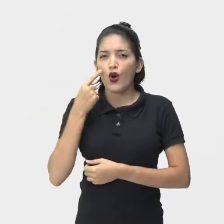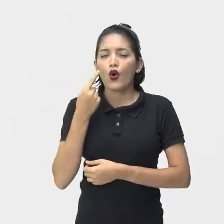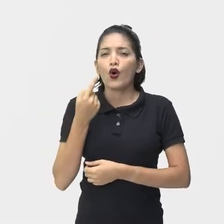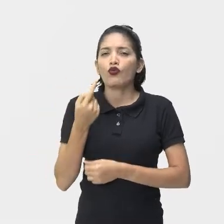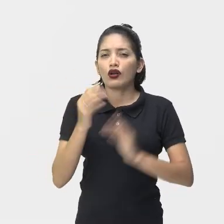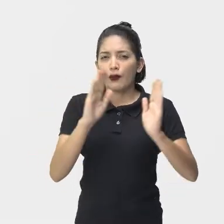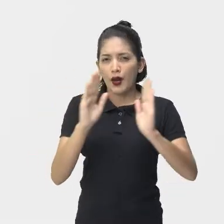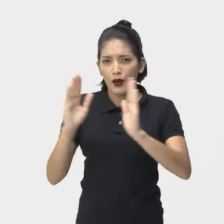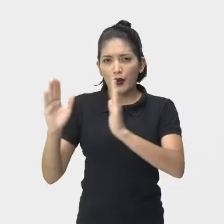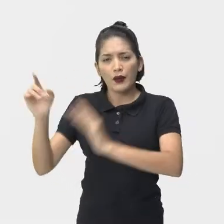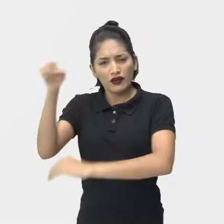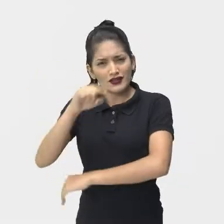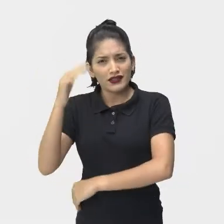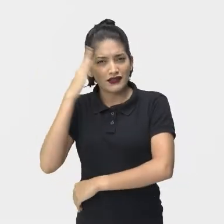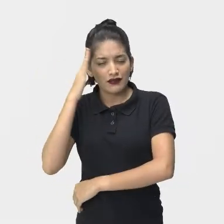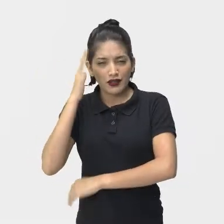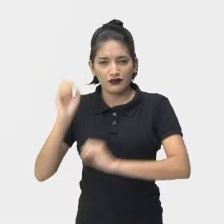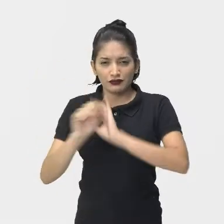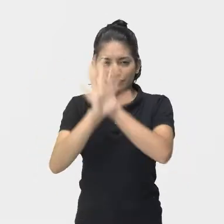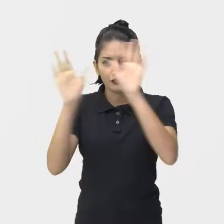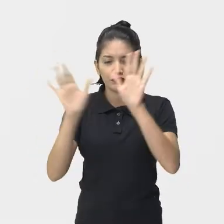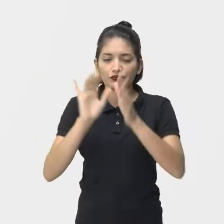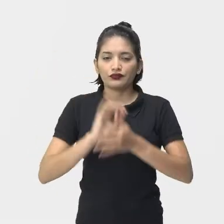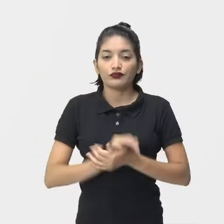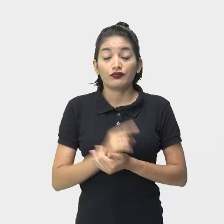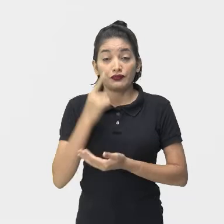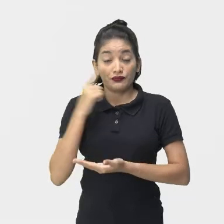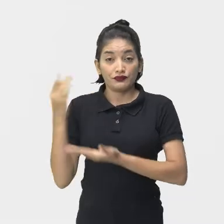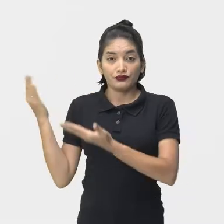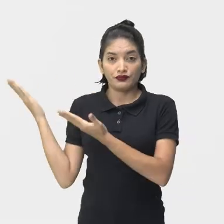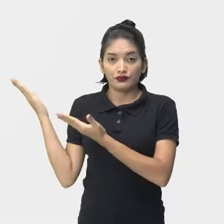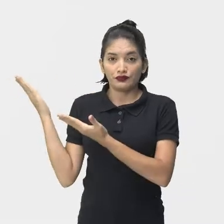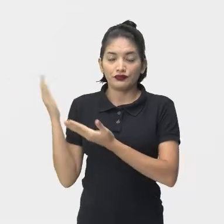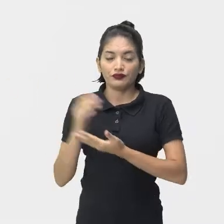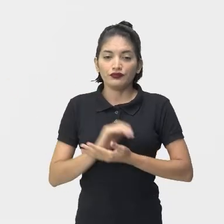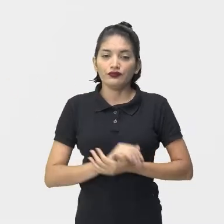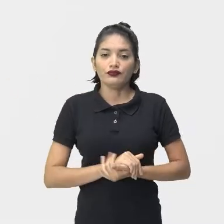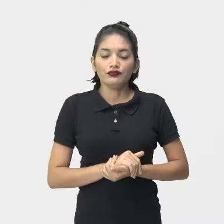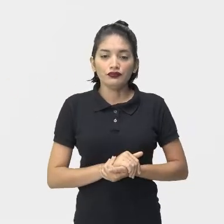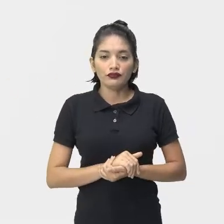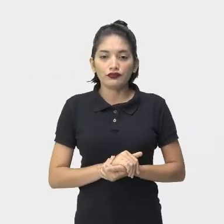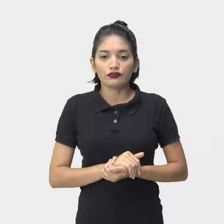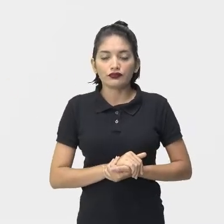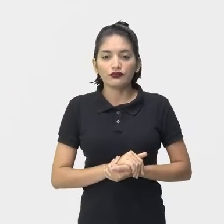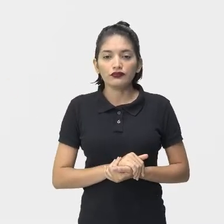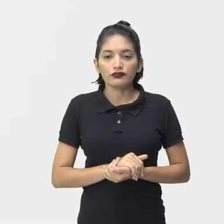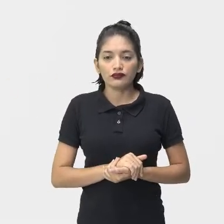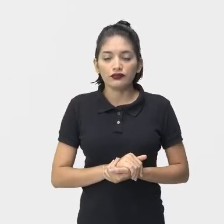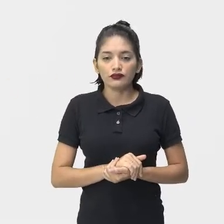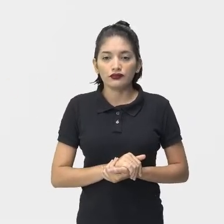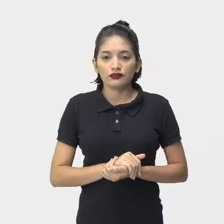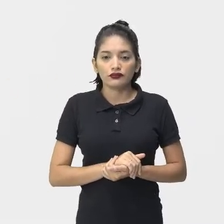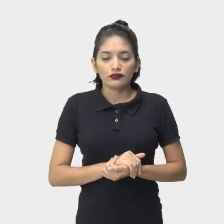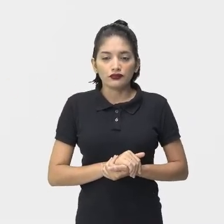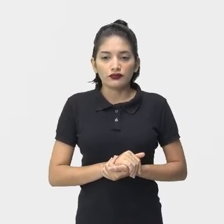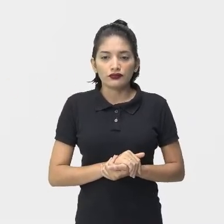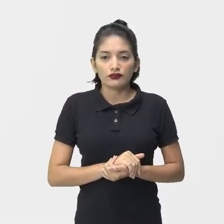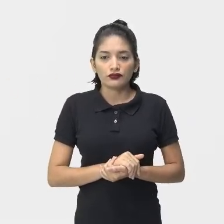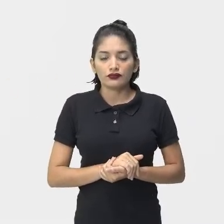só a sequência que vocês já sabem, tá bom? E, as, a,